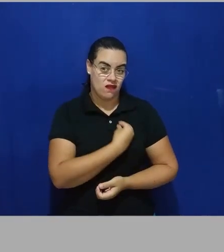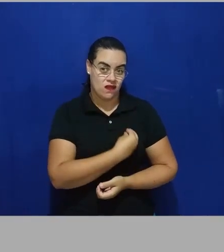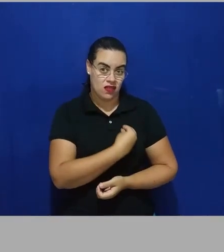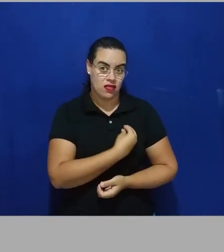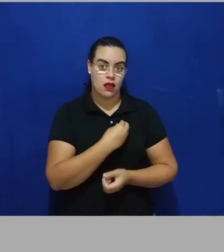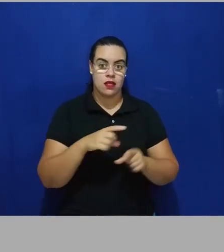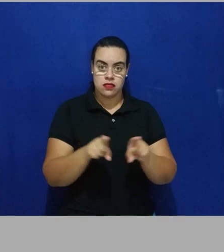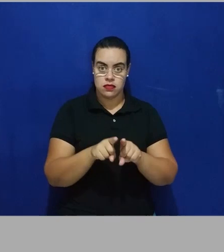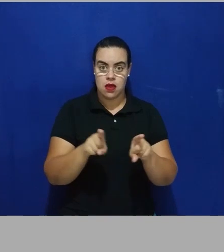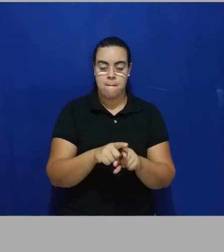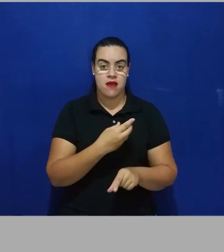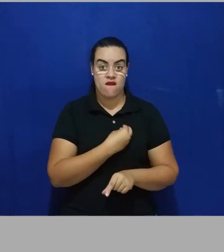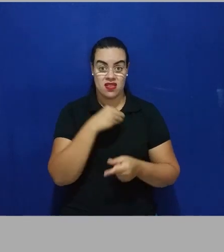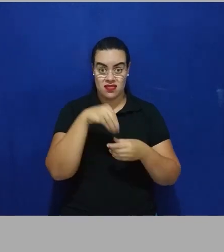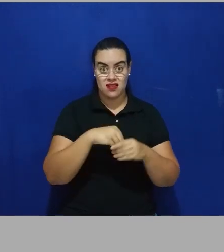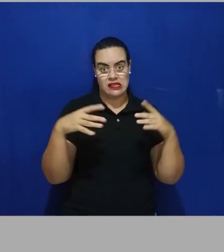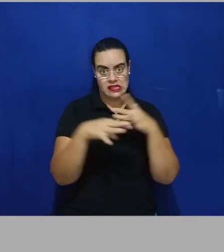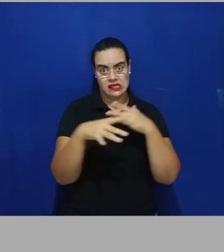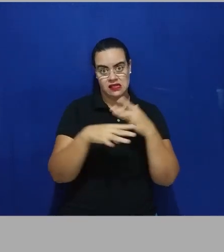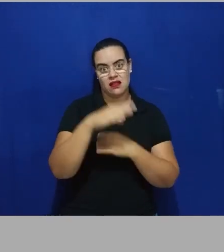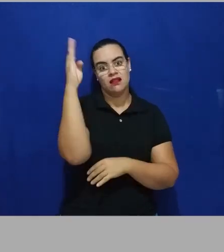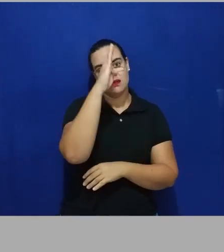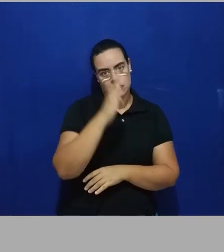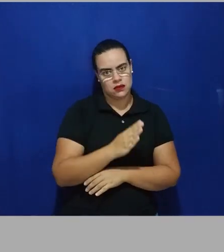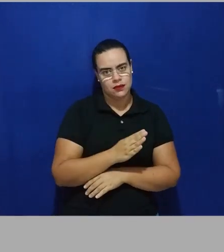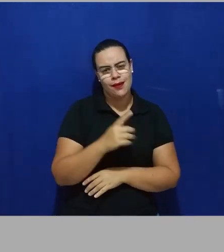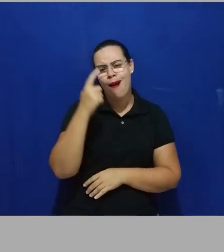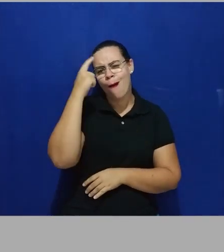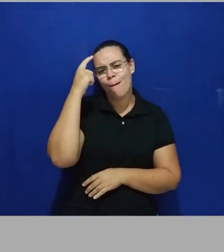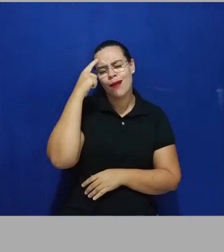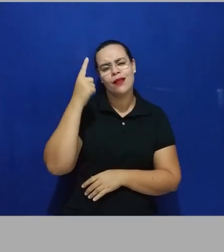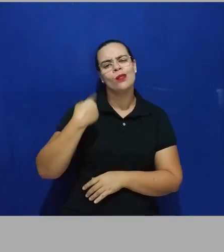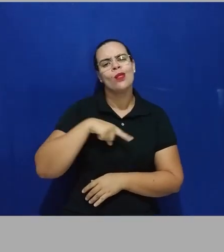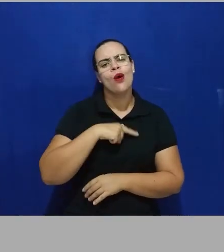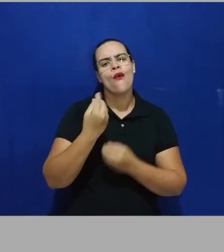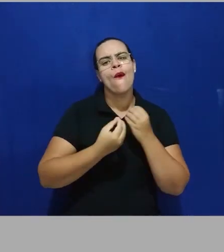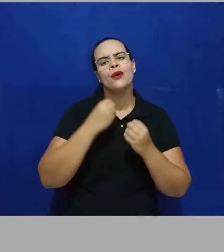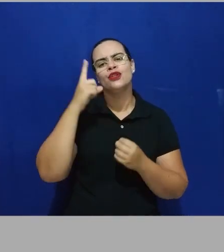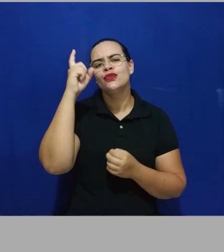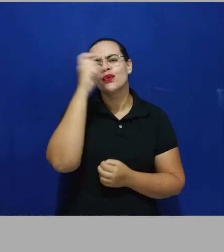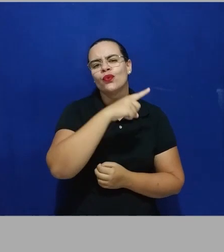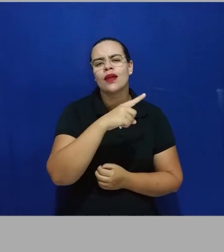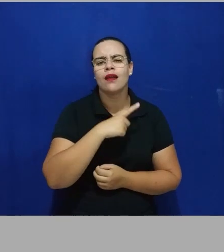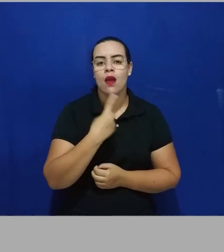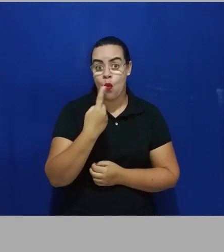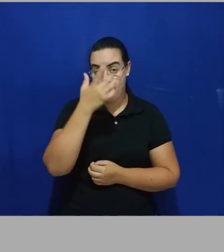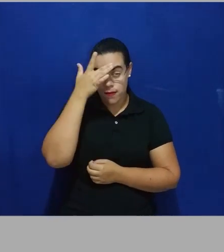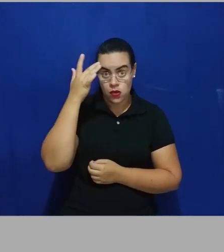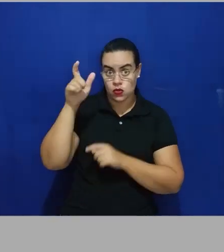cidades brasileiras. Imaginemos nós a dificuldade que é para uma pessoa que tem na